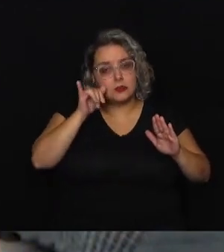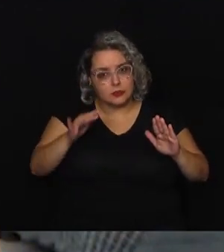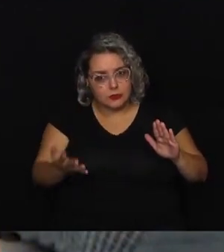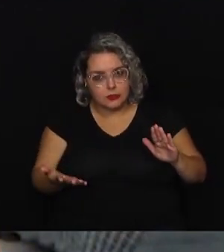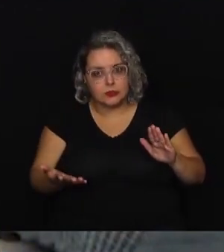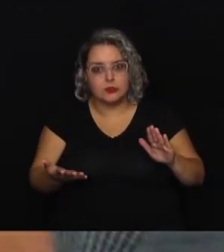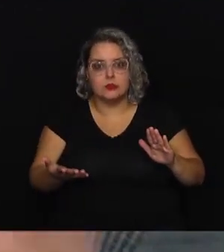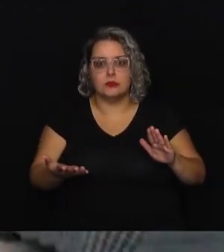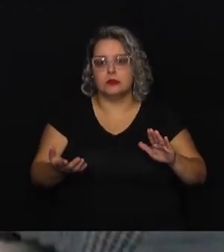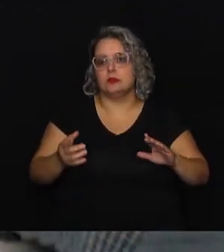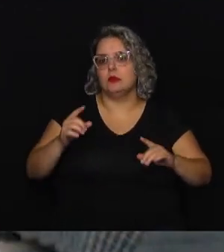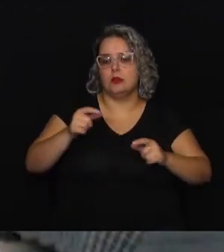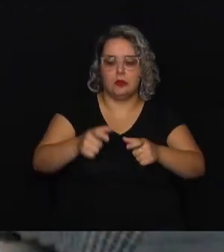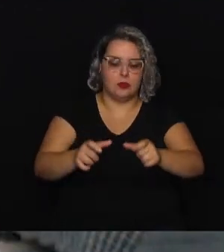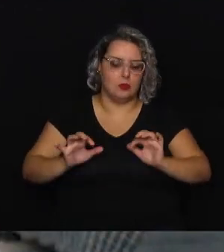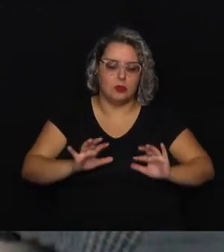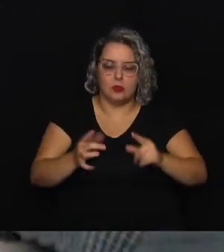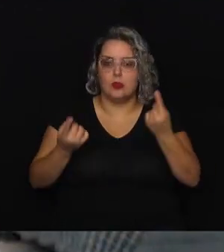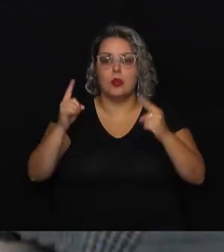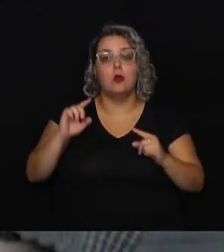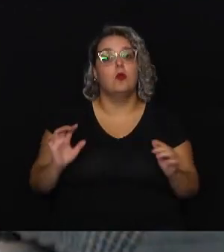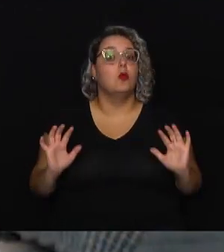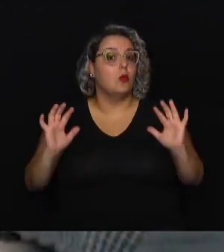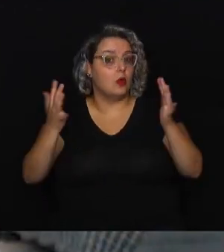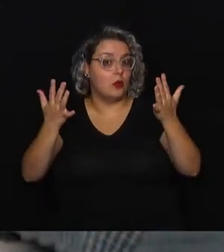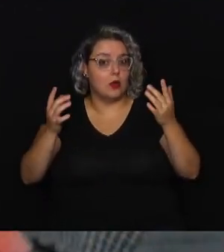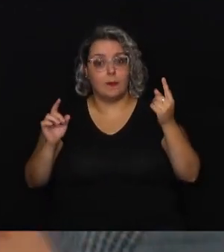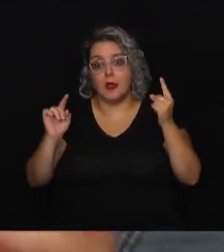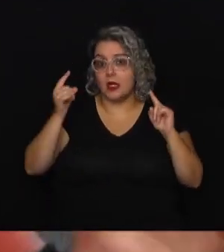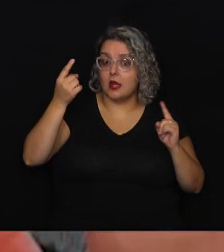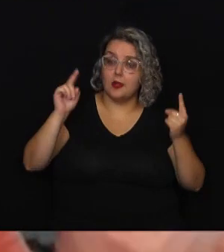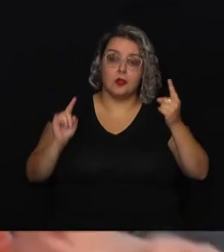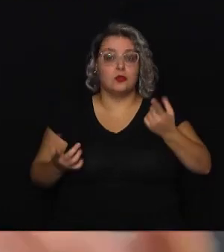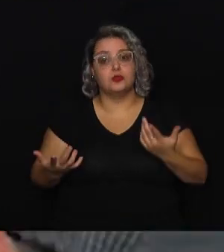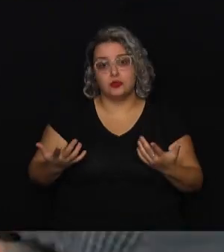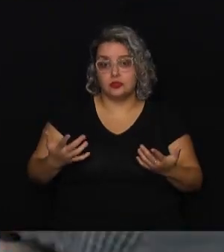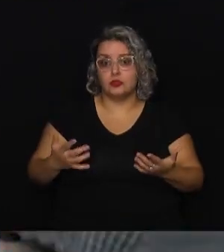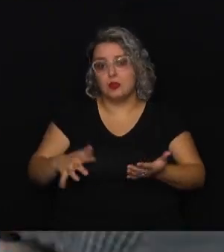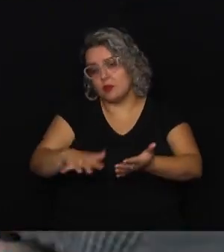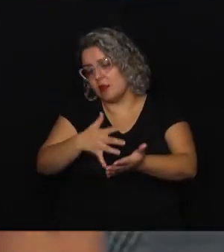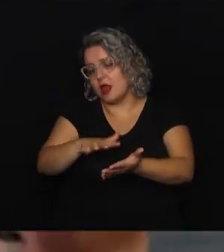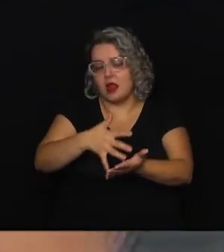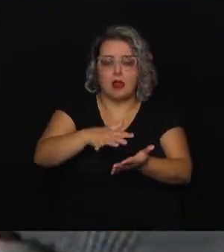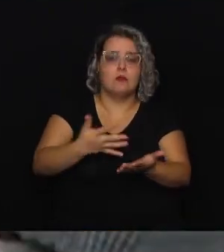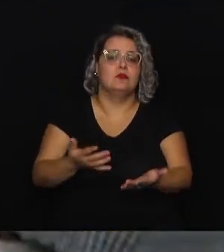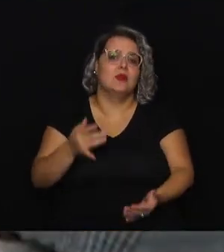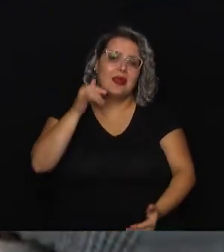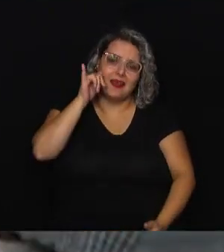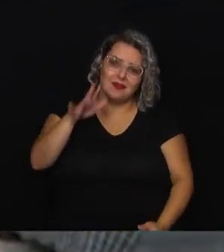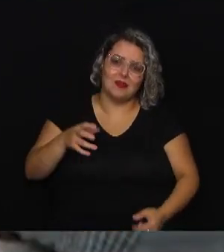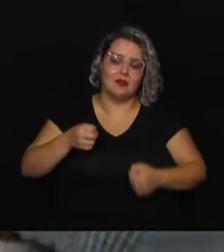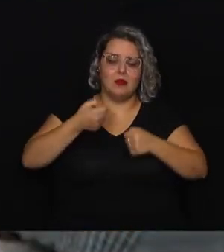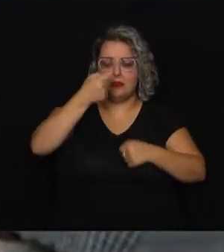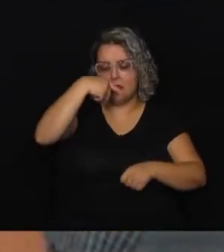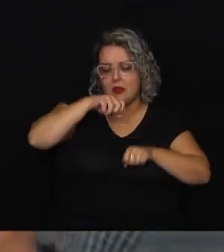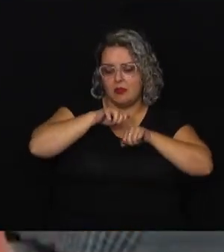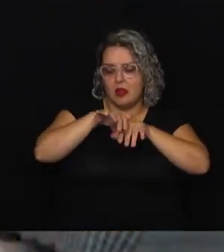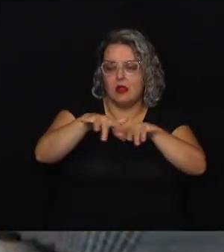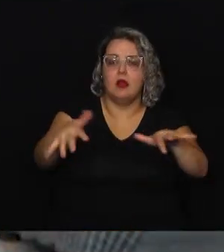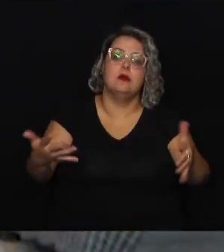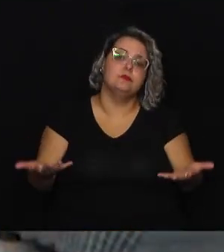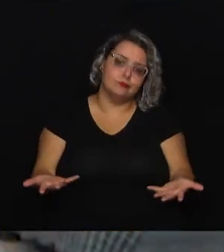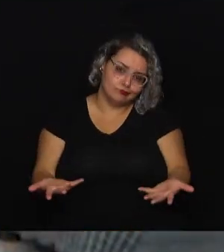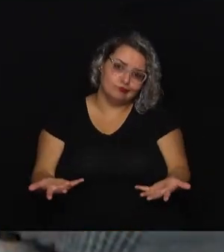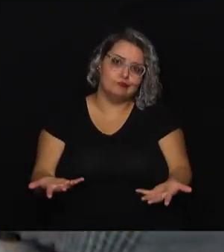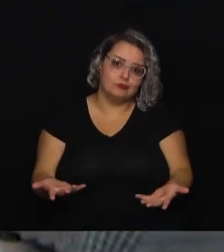os blocos, os eventos, aí, as celebrações, comemorações de carnaval, para evitar, né, eventualmente estar passando para outras pessoas e